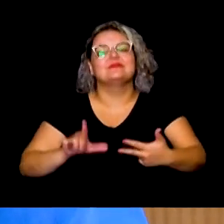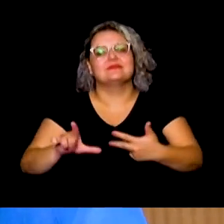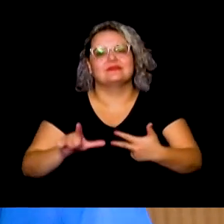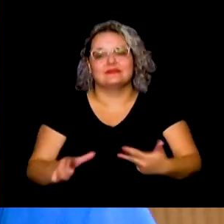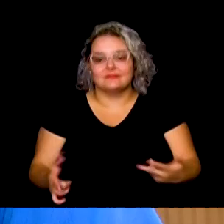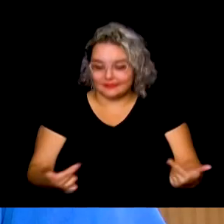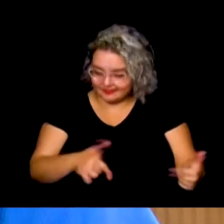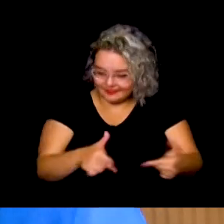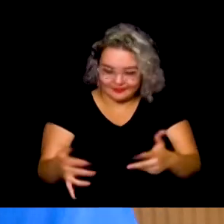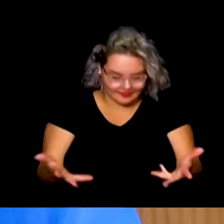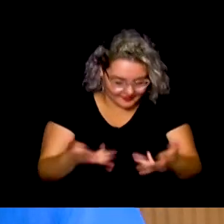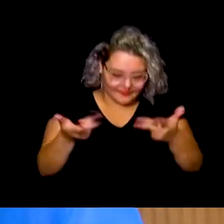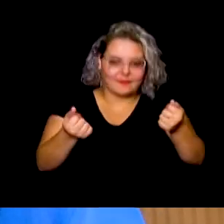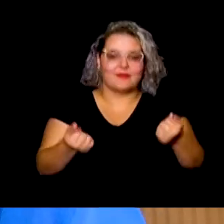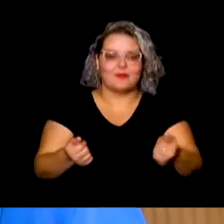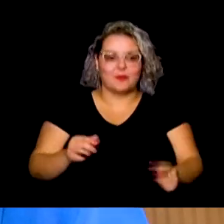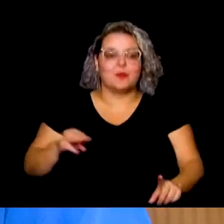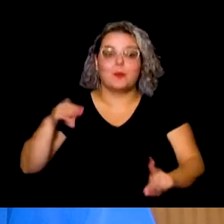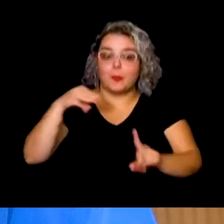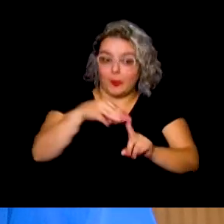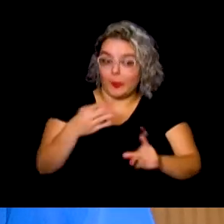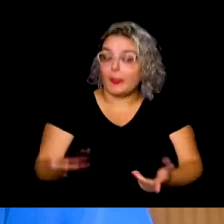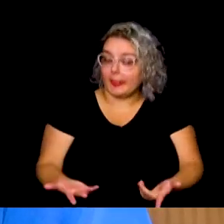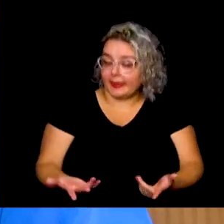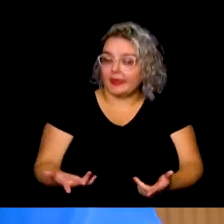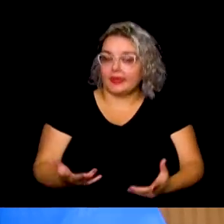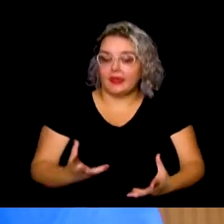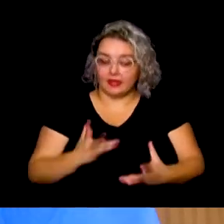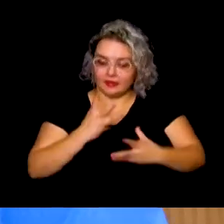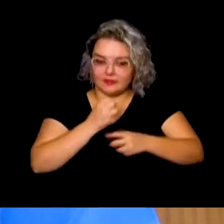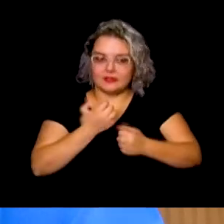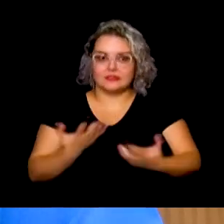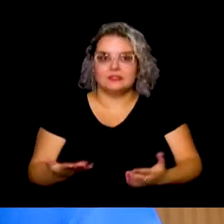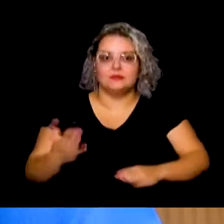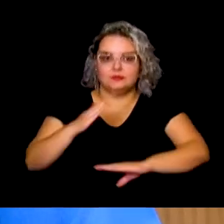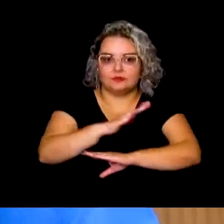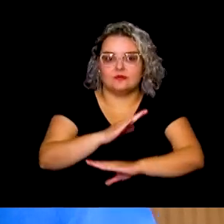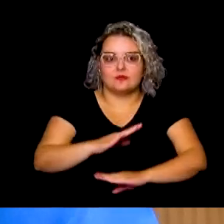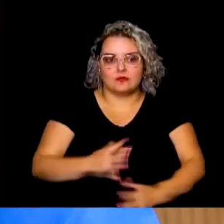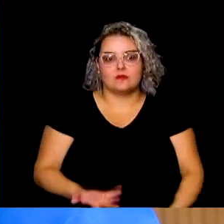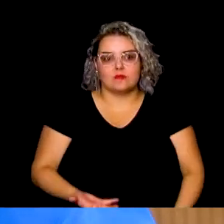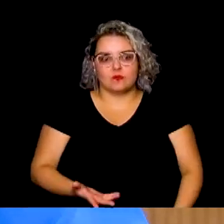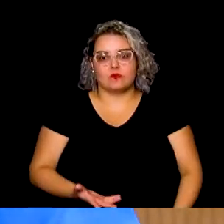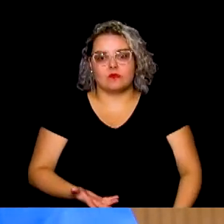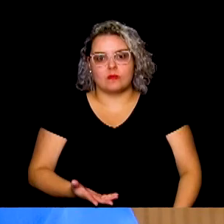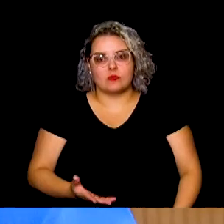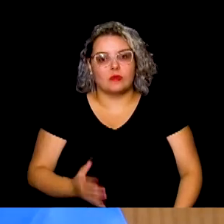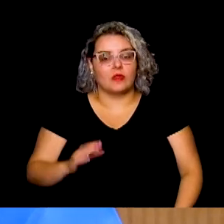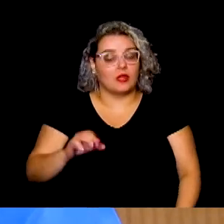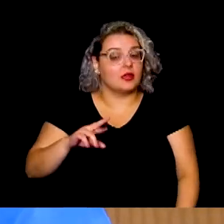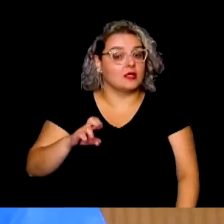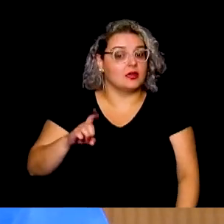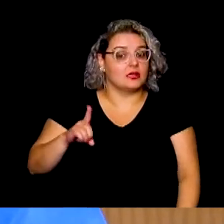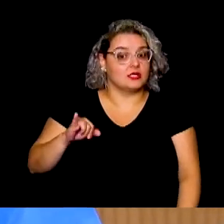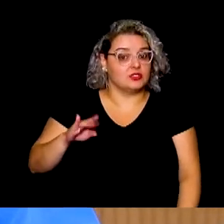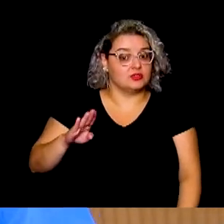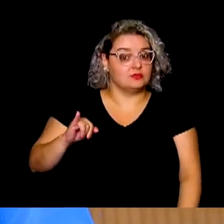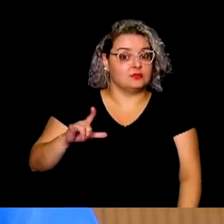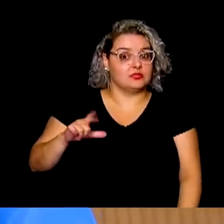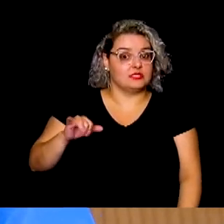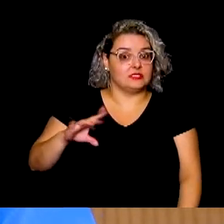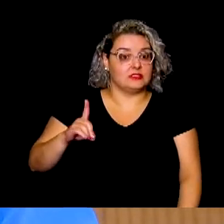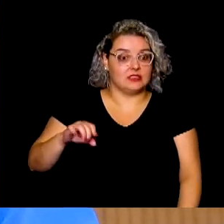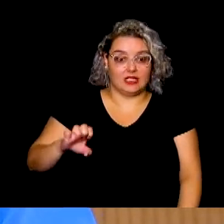exercer nesse período legislativo assim um grande Trabalho Acho que naquela meta de buscar fortalecer a cama resgatar a imagem